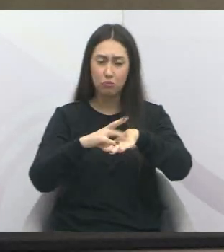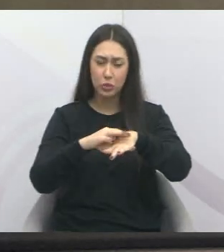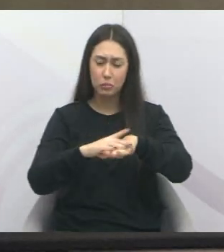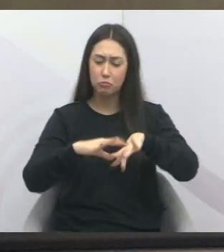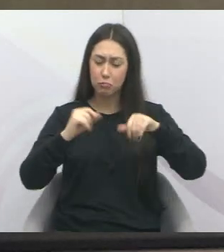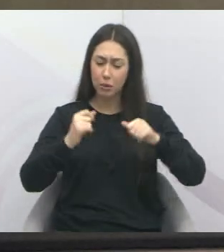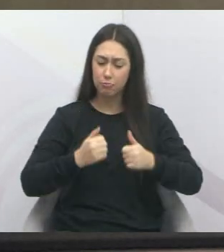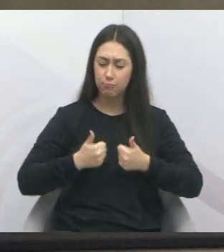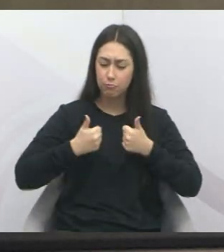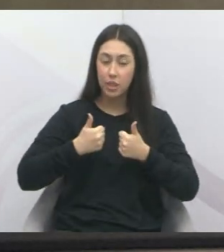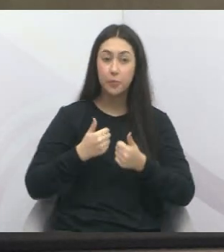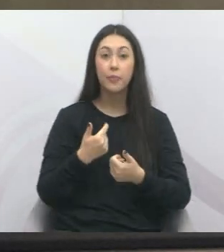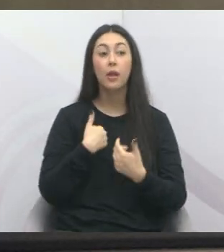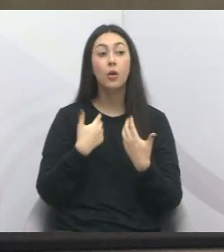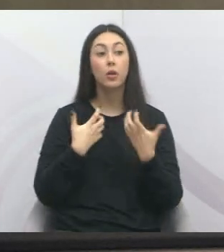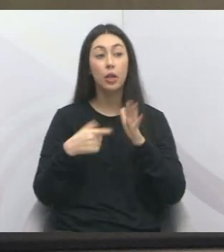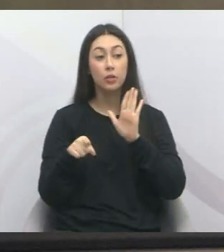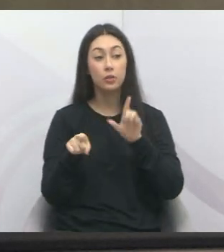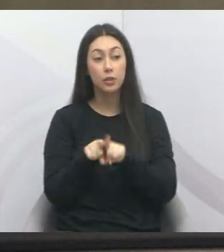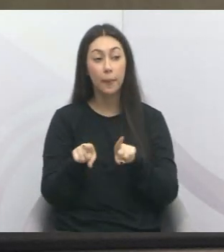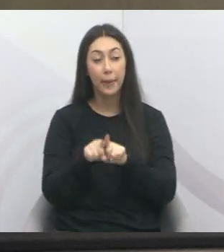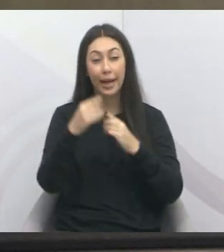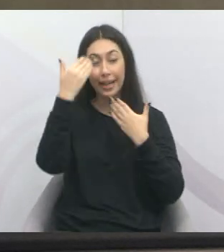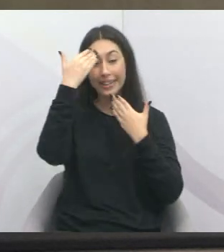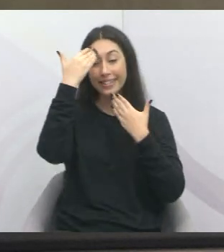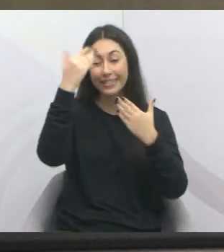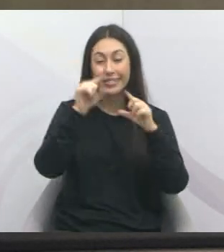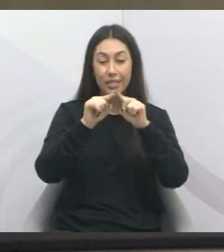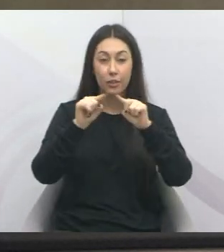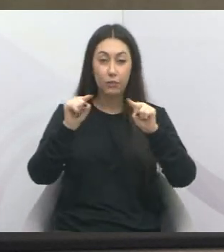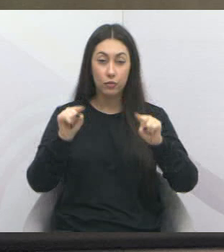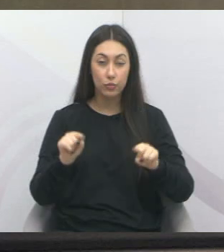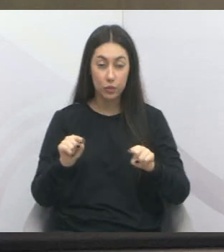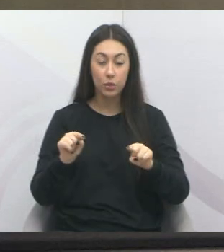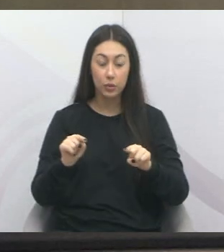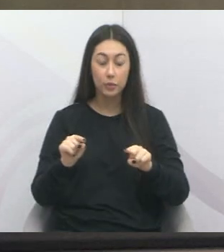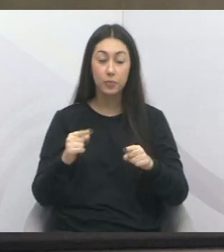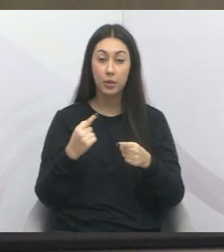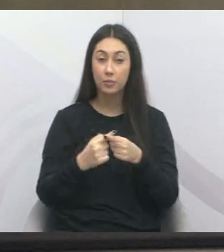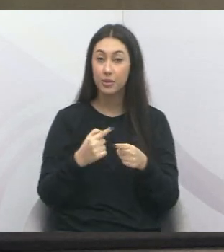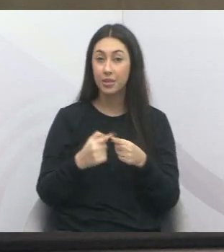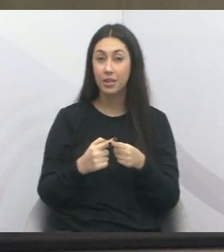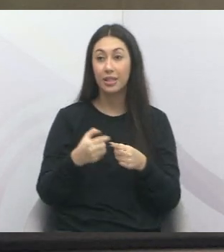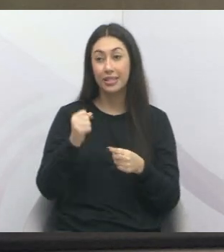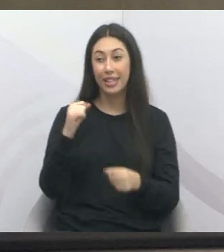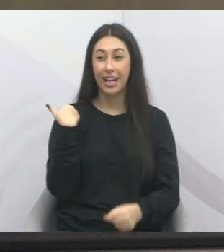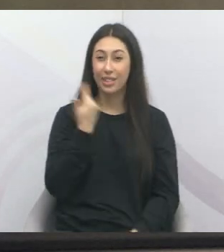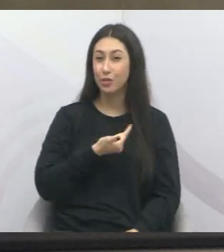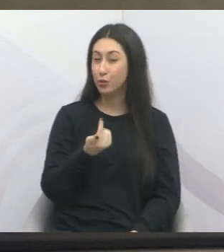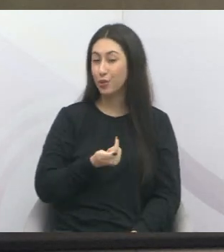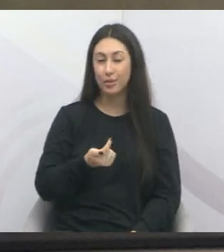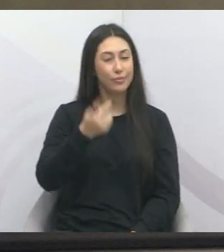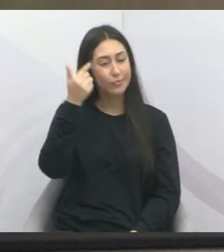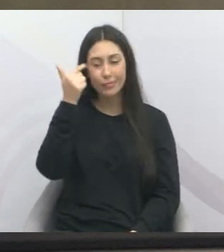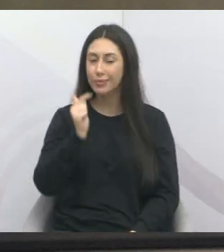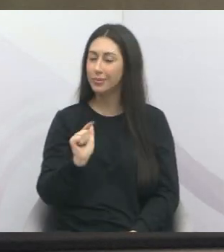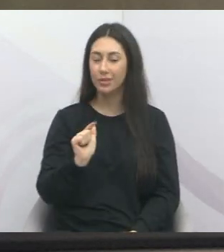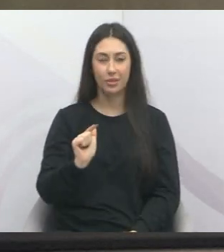Quero mencionar de novo a minha gratidão pelos servidores, porque sem eles a gente não conseguiria fazer